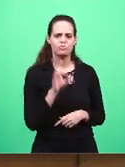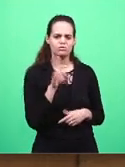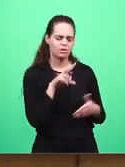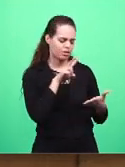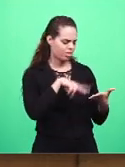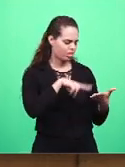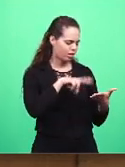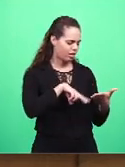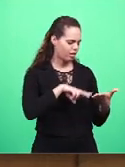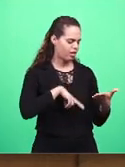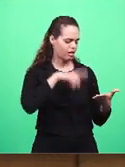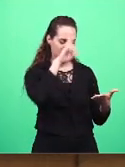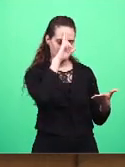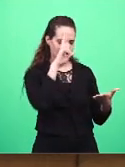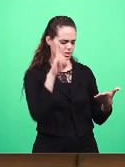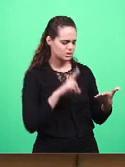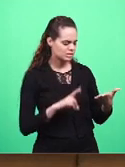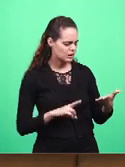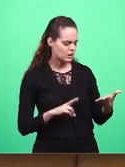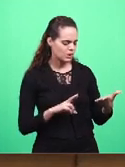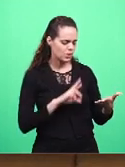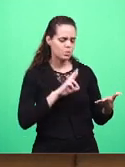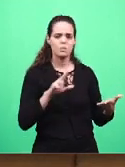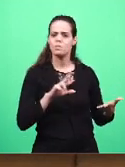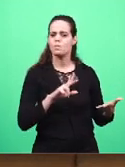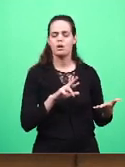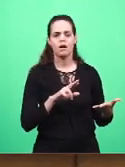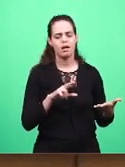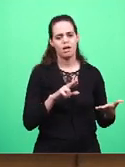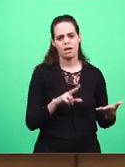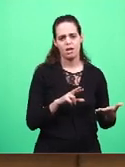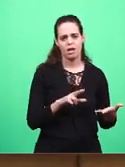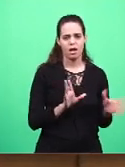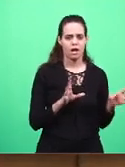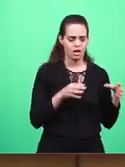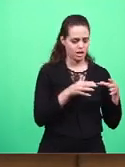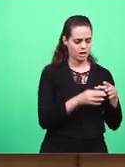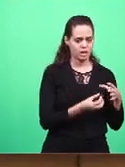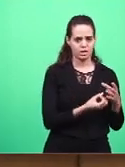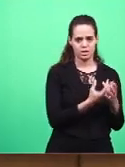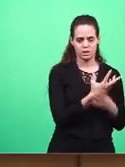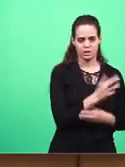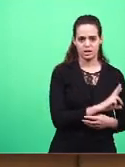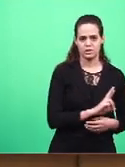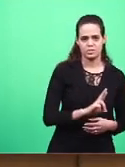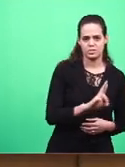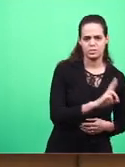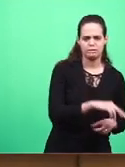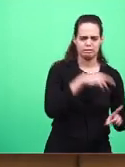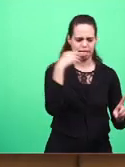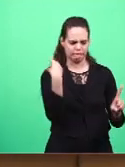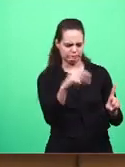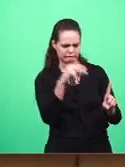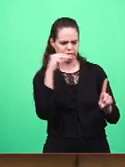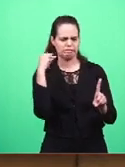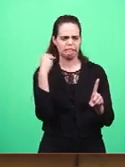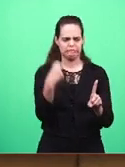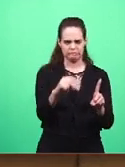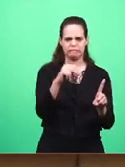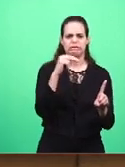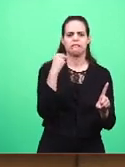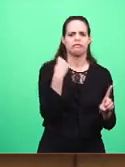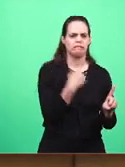aquilo que nutre, não é, entendeu? Esse voto de sair tomando chicote e